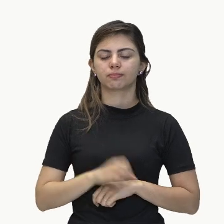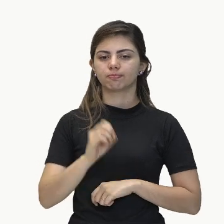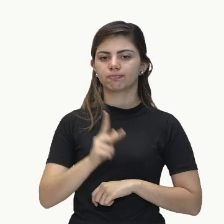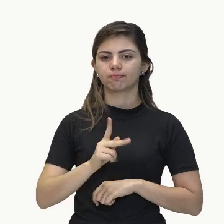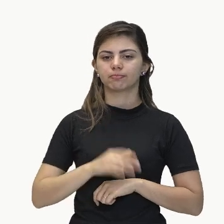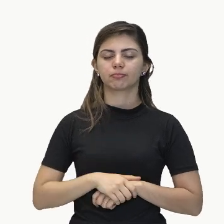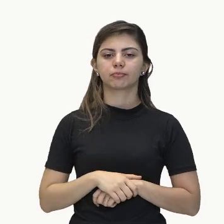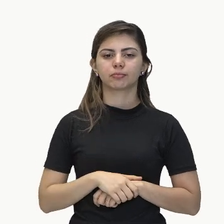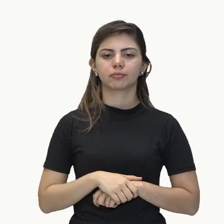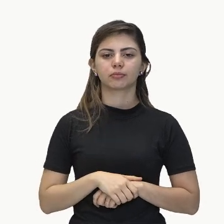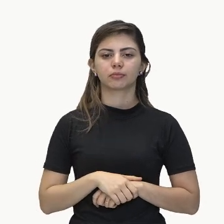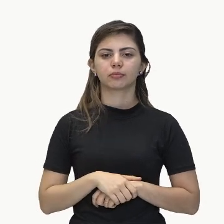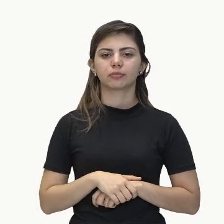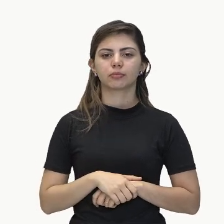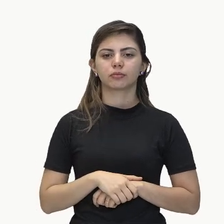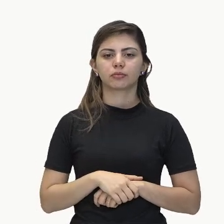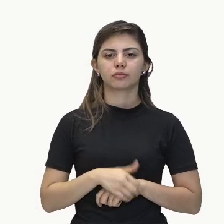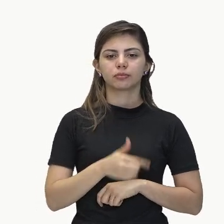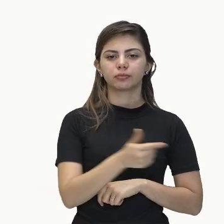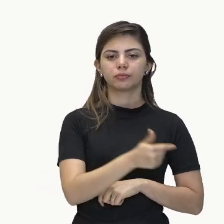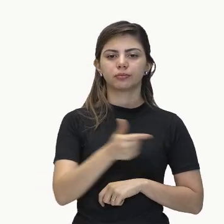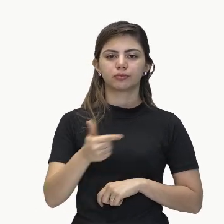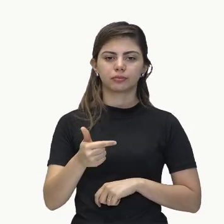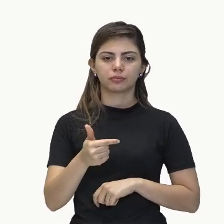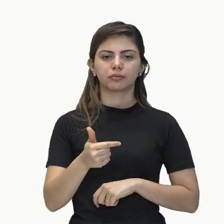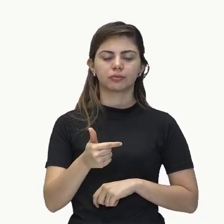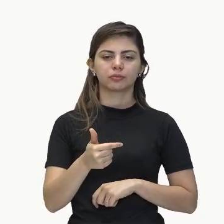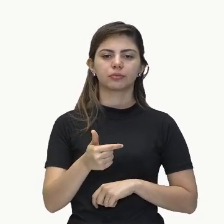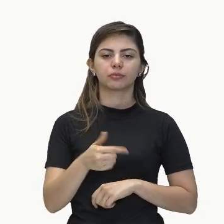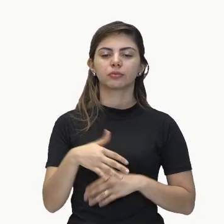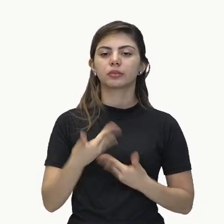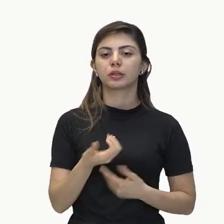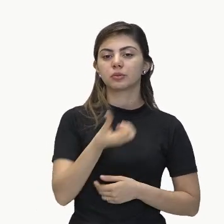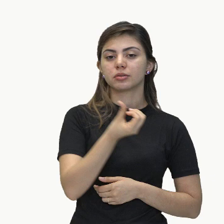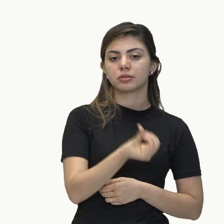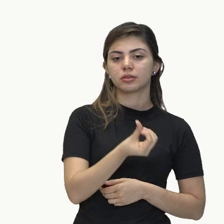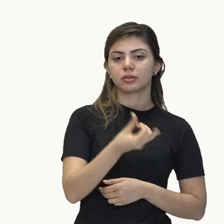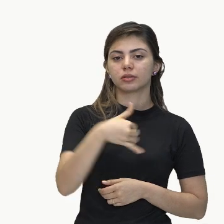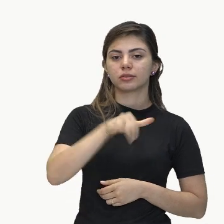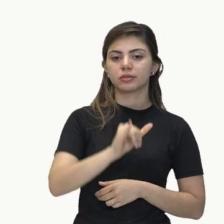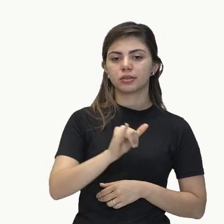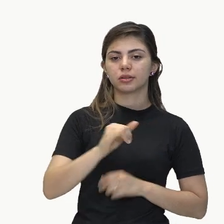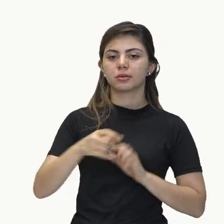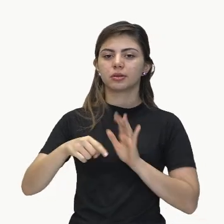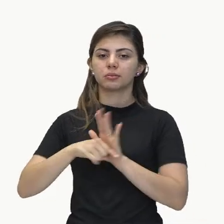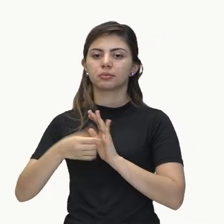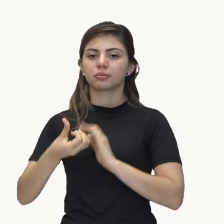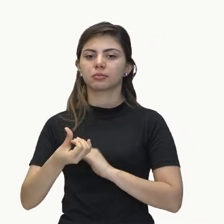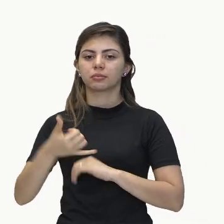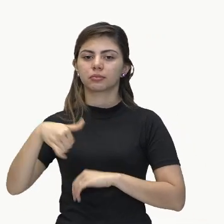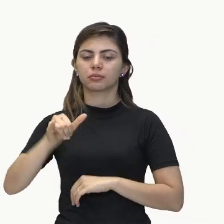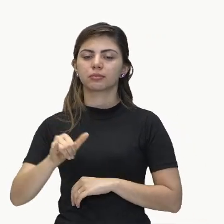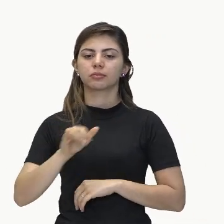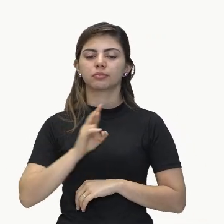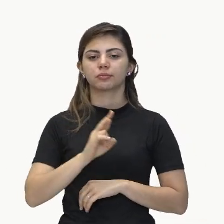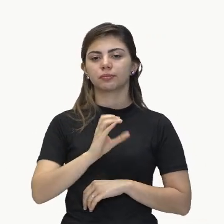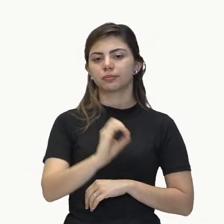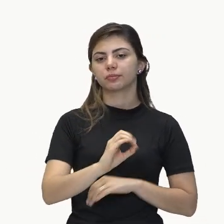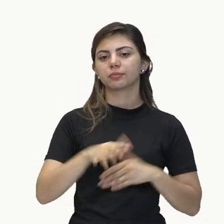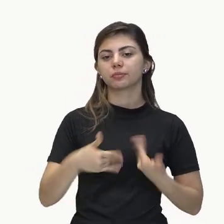Ok? E aí, 22x, meus termos simétricos, dá 0. 4 mais 18